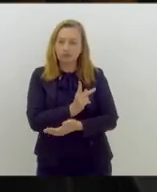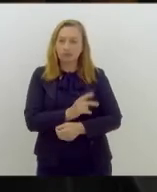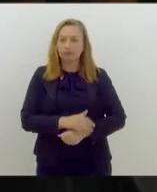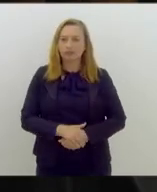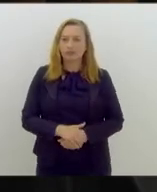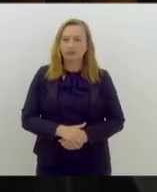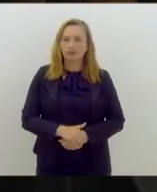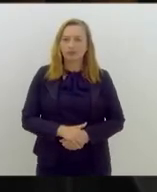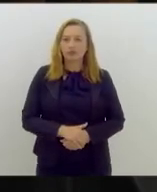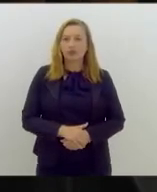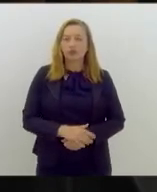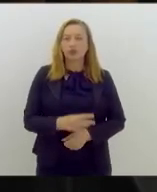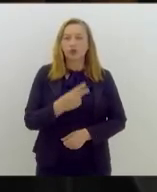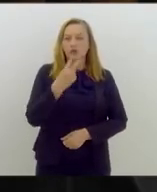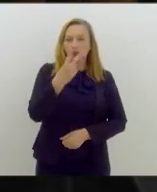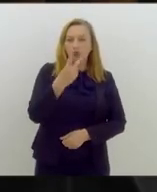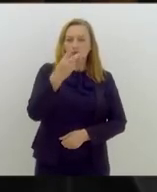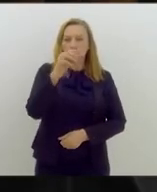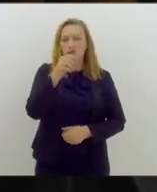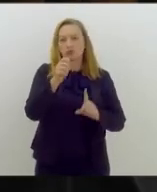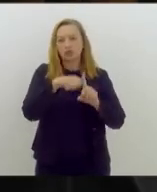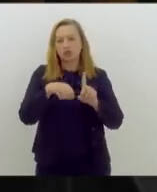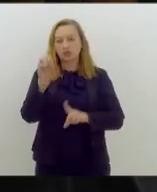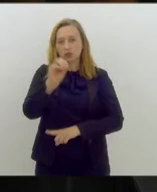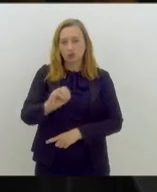em dois de outubro